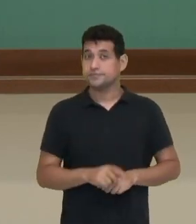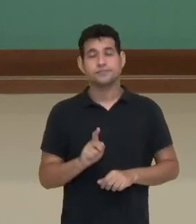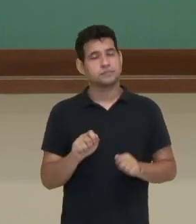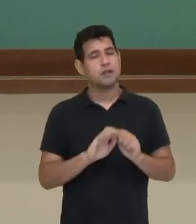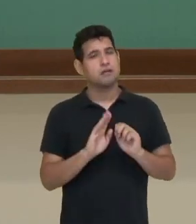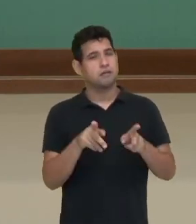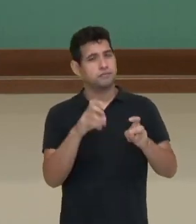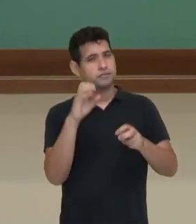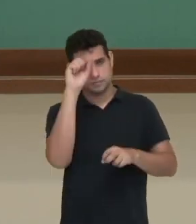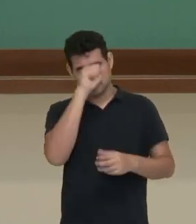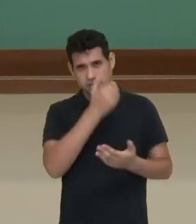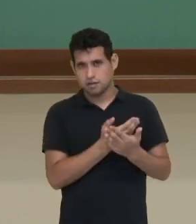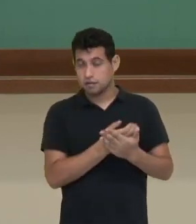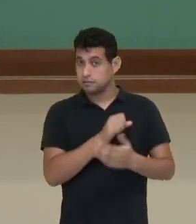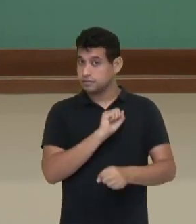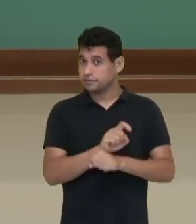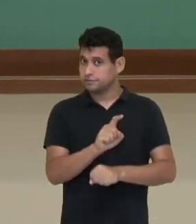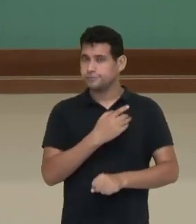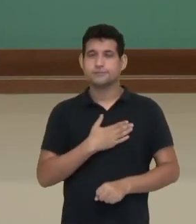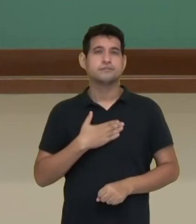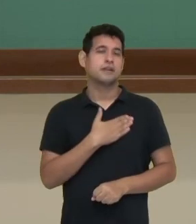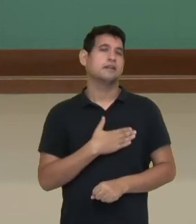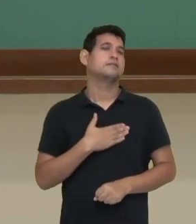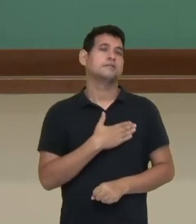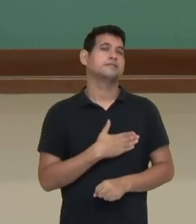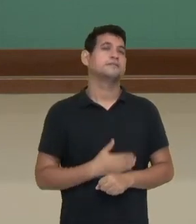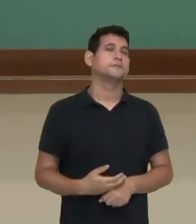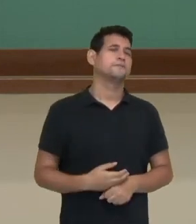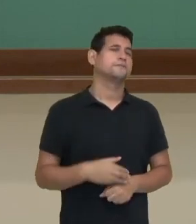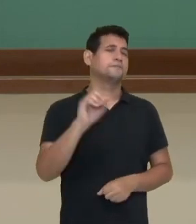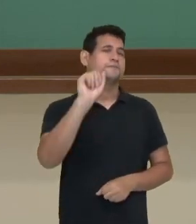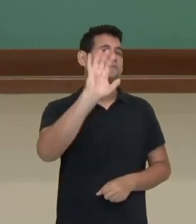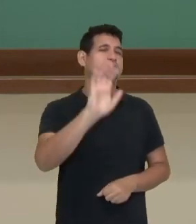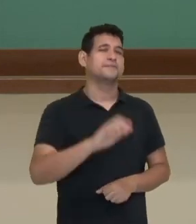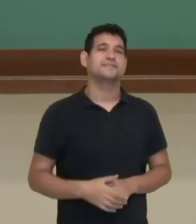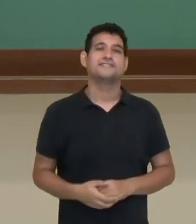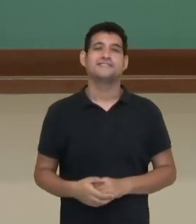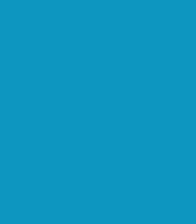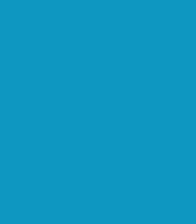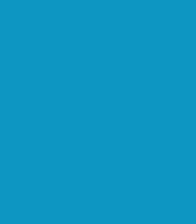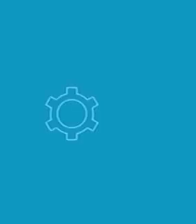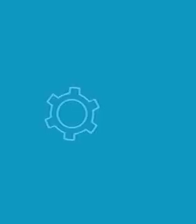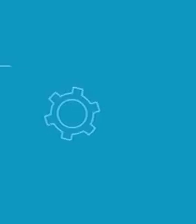Foi isso que nós vimos nessa aula. Eu espero que vocês tenham gostado e até a próxima.